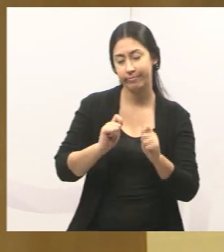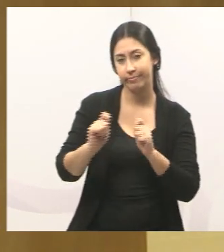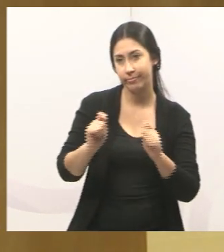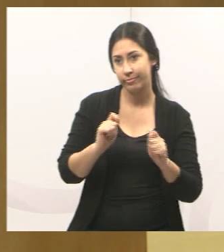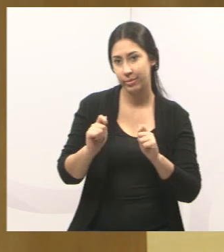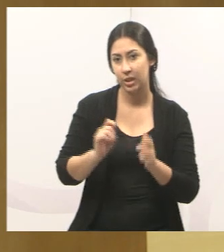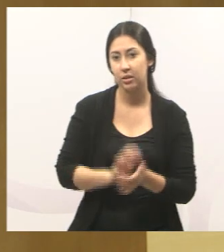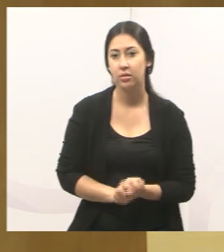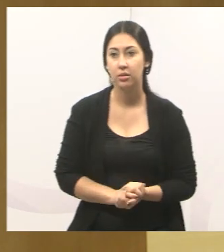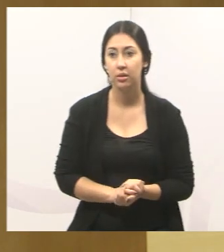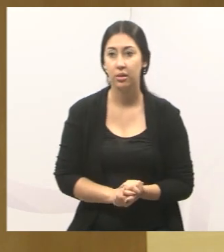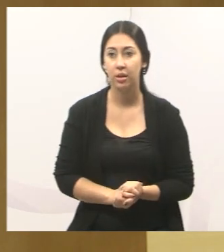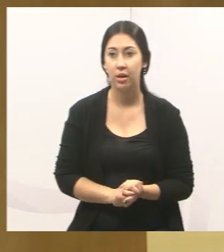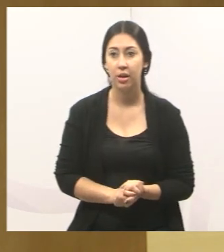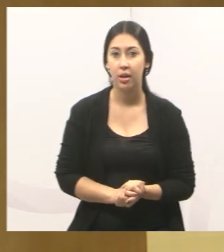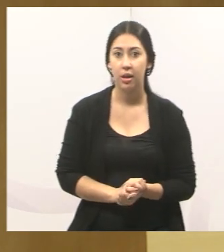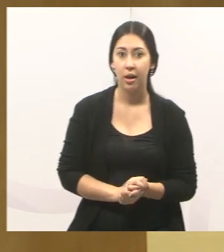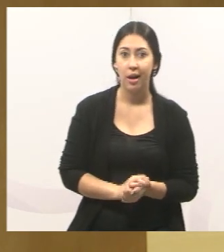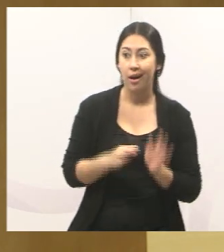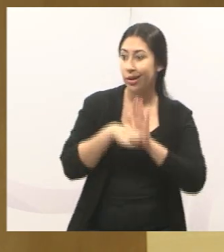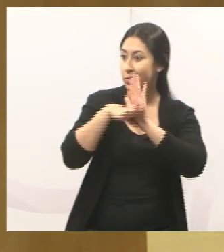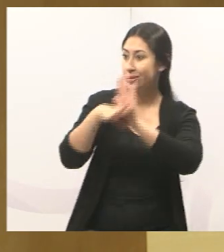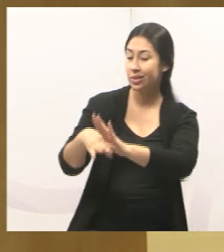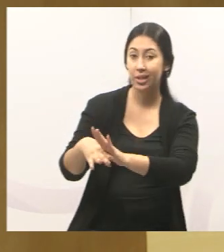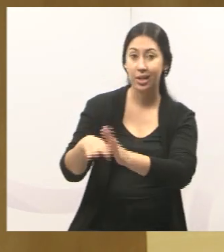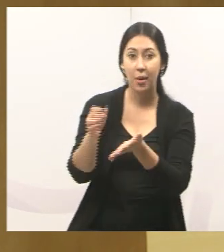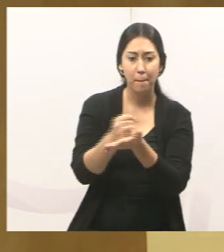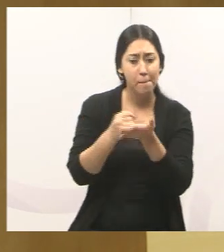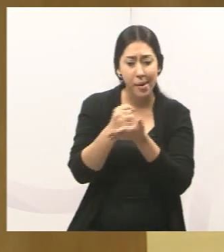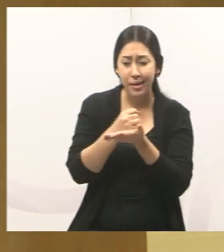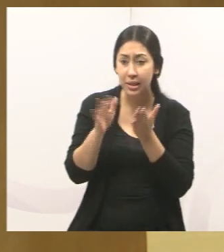não atender 25% da educação, o mínimo da educação.